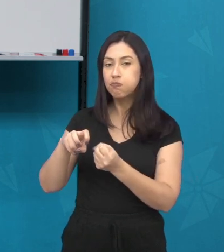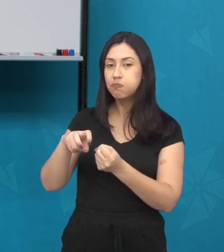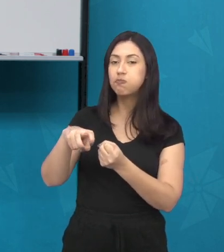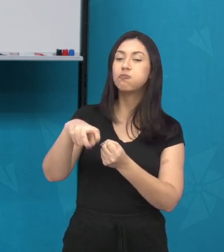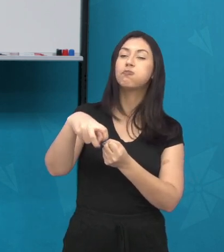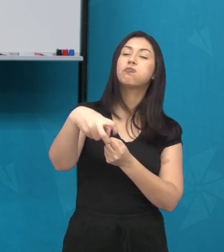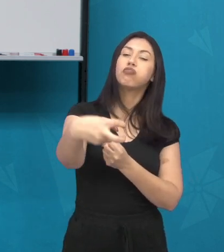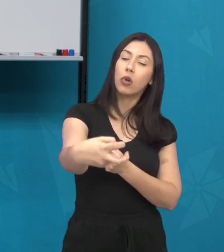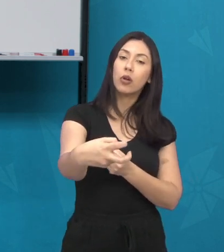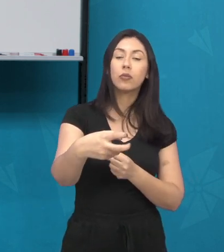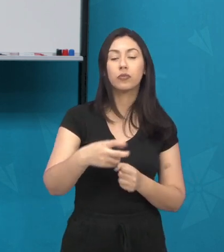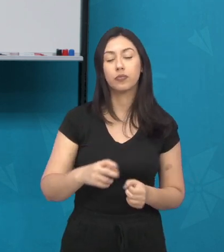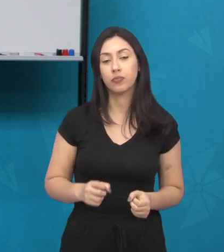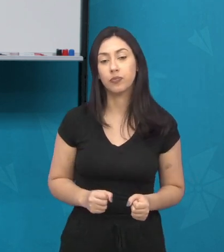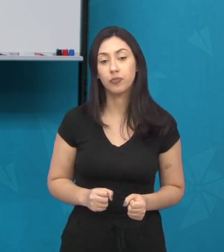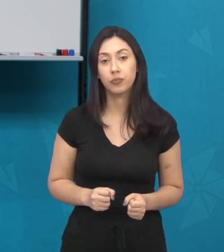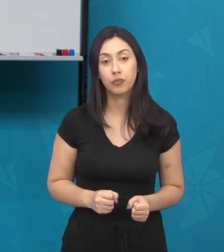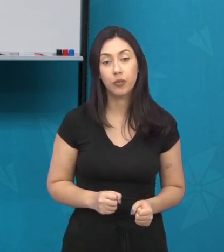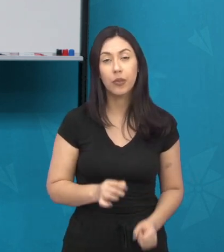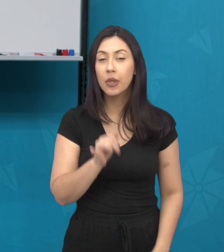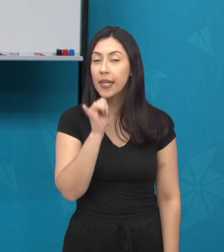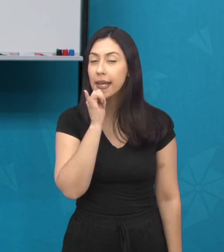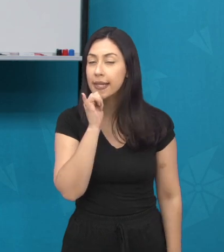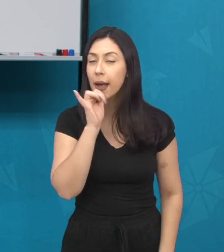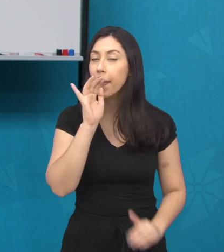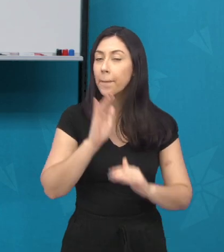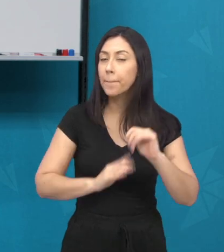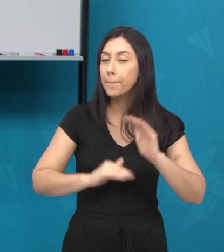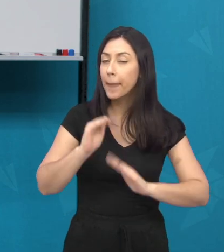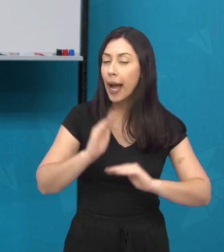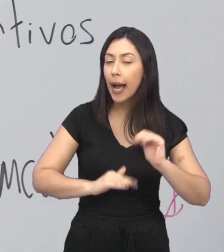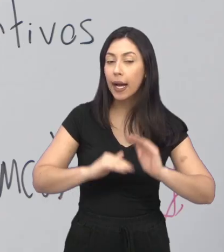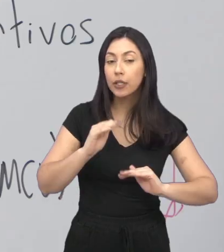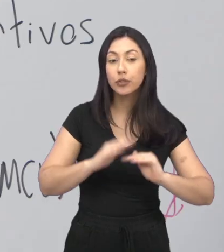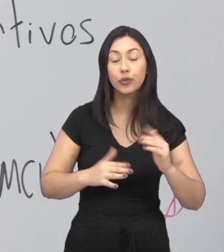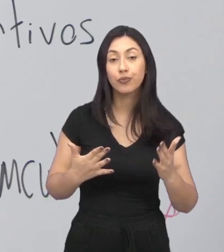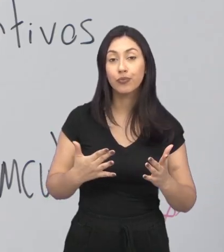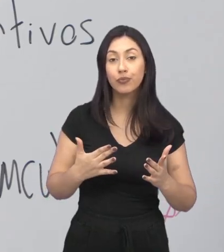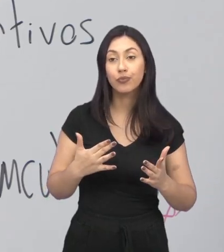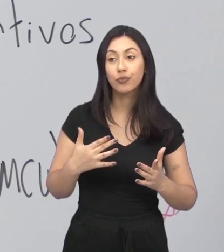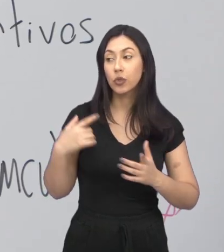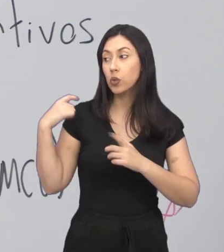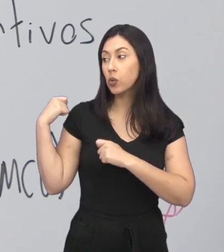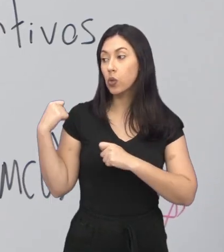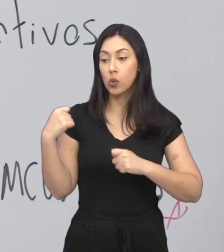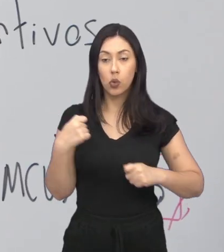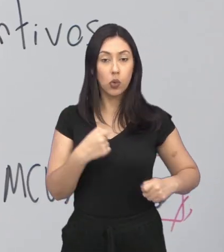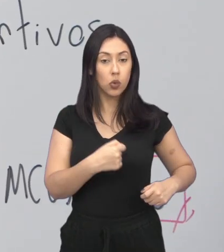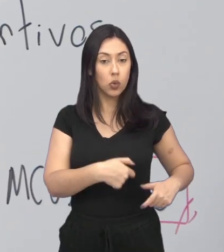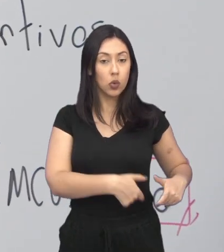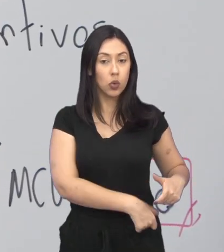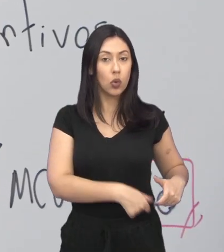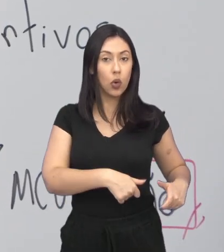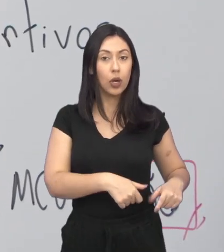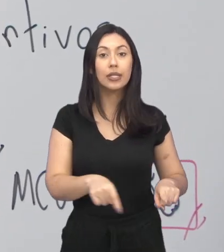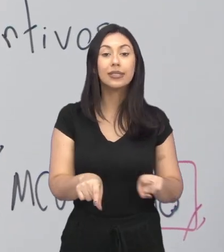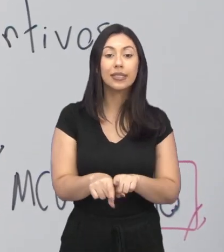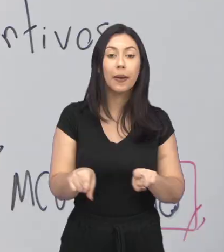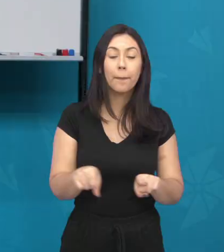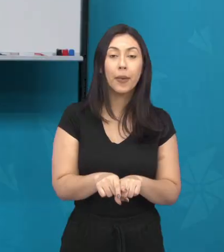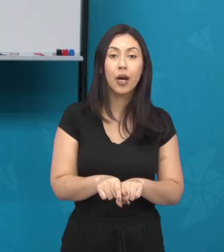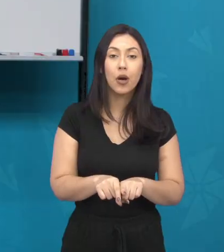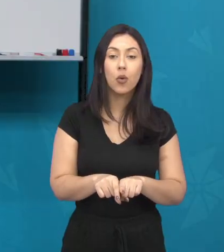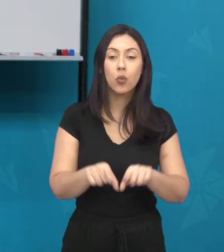estado inercial exemplos práticos do princípio da inércia o CTO de segurança e as abas laterais dos carros